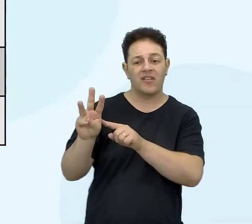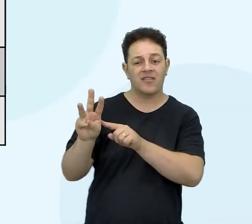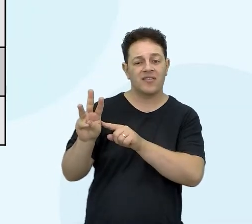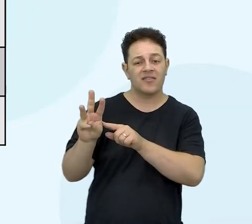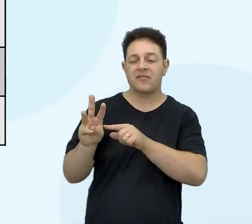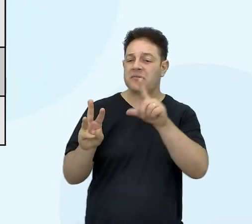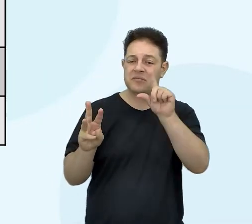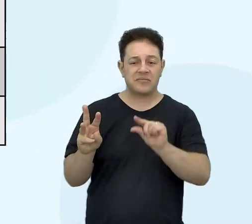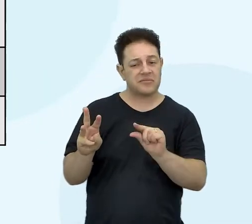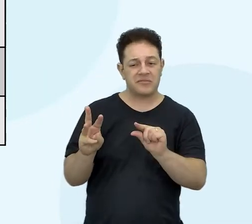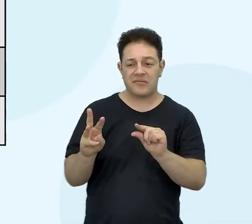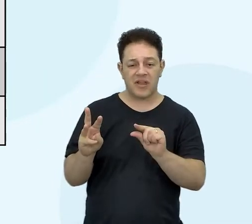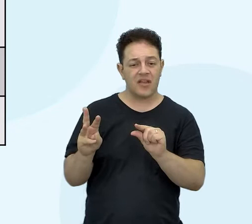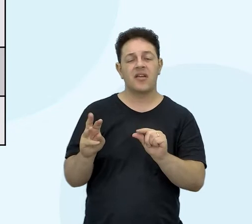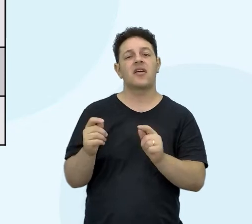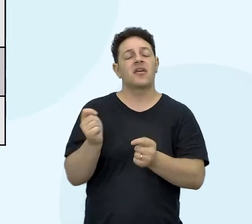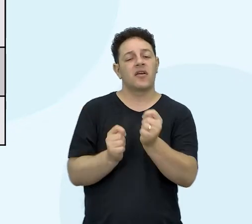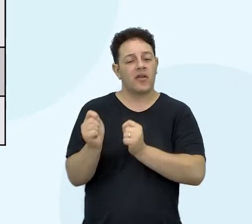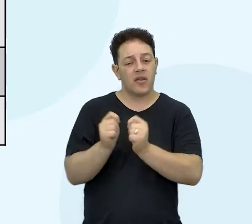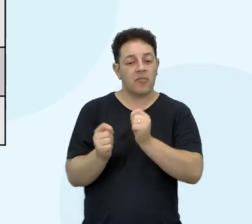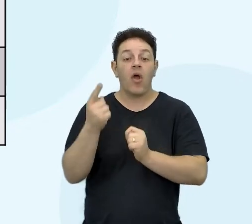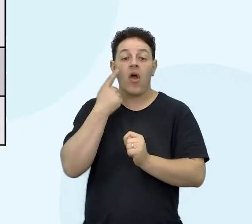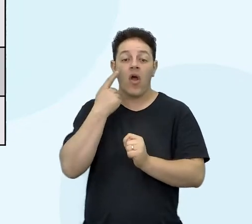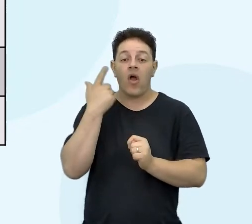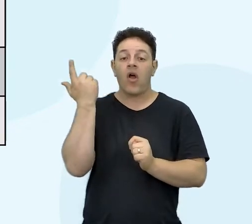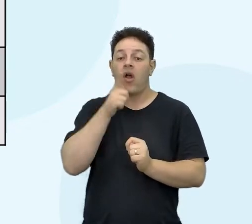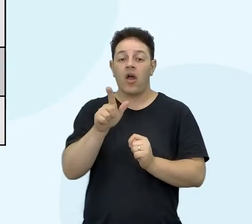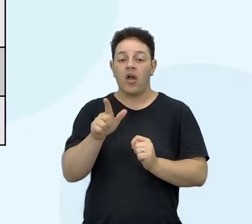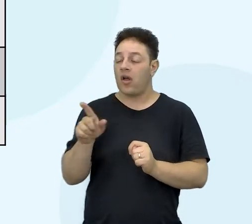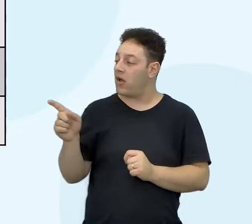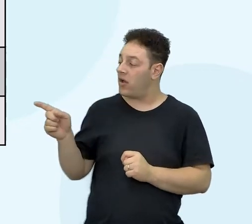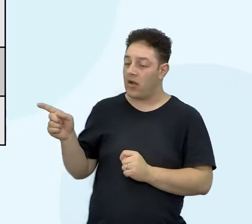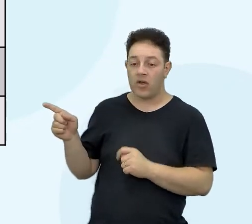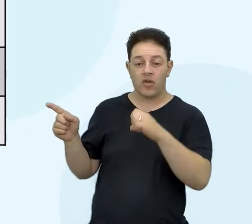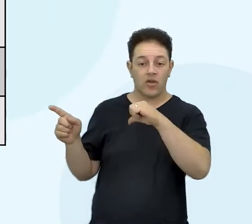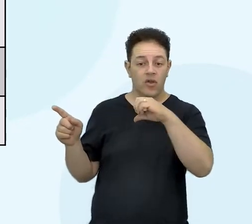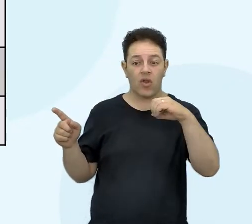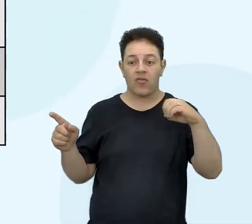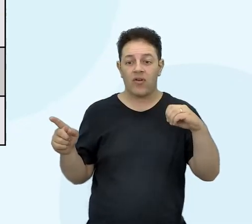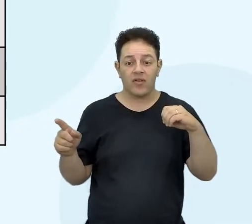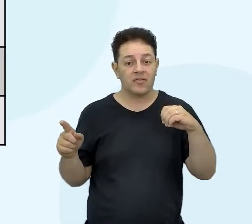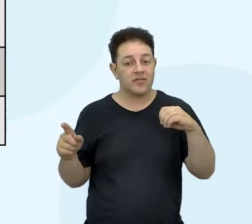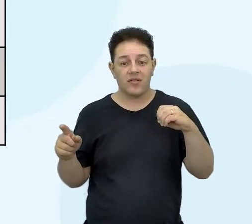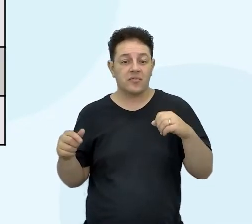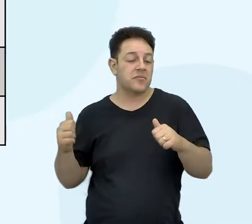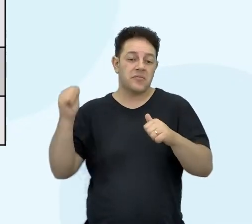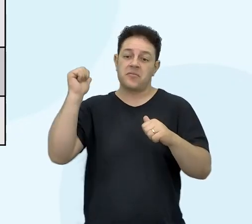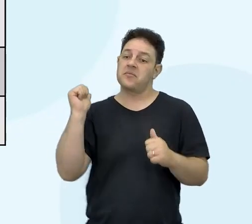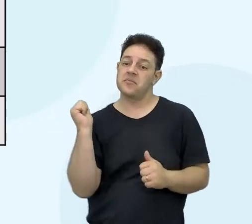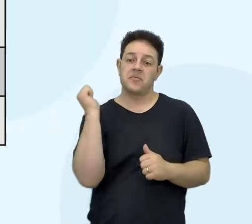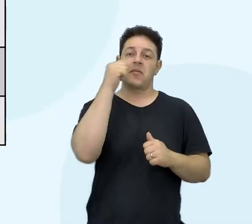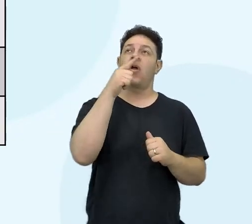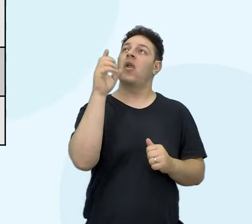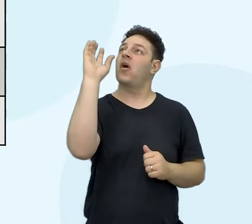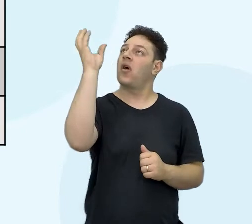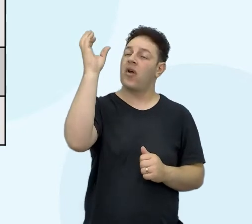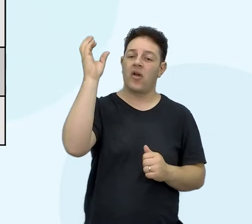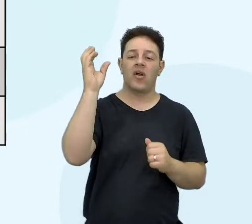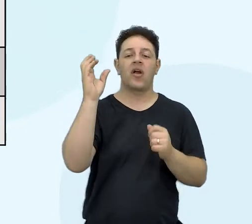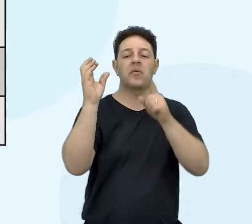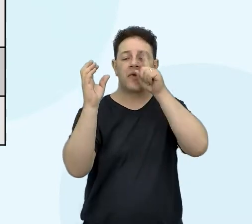configura aí um gasto, uma potência de 9 watts, vai gerar um custo muito menor do que uma lâmpada incandescente